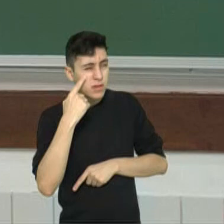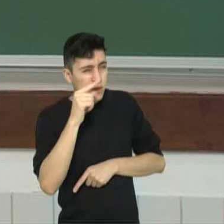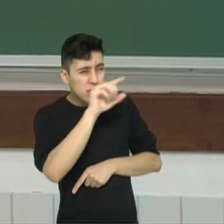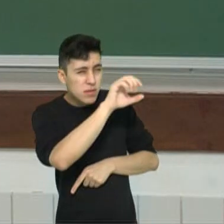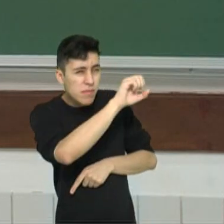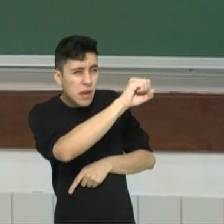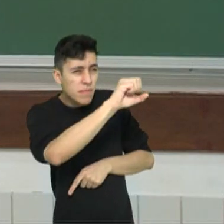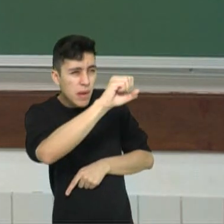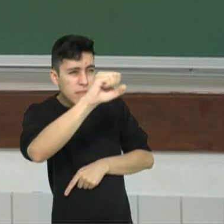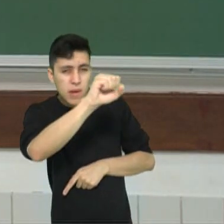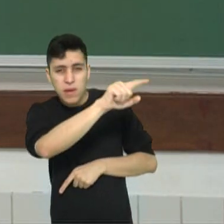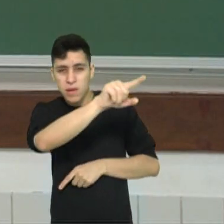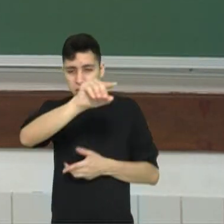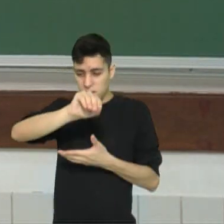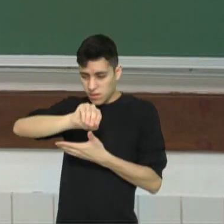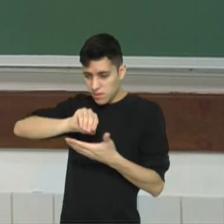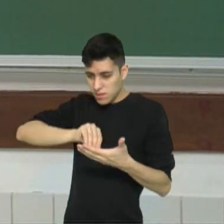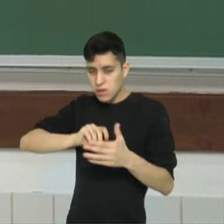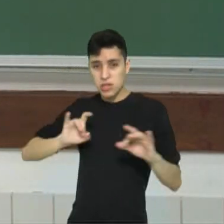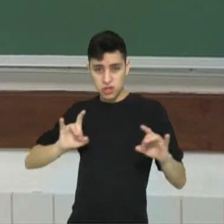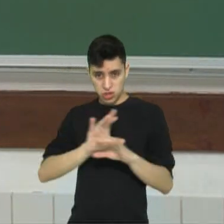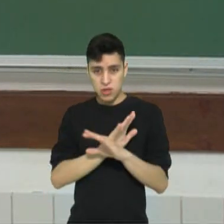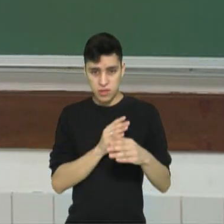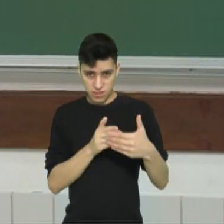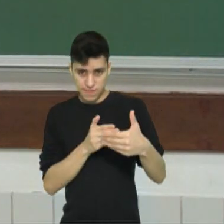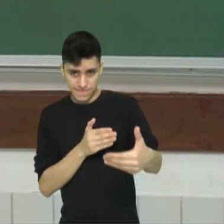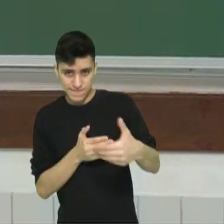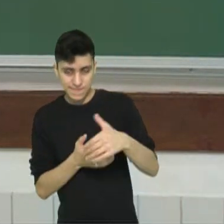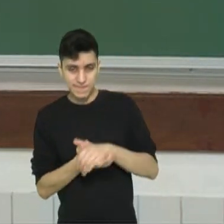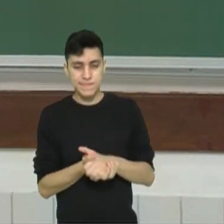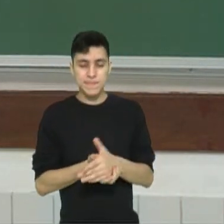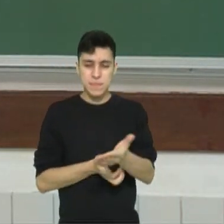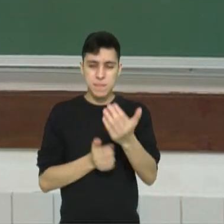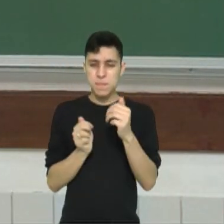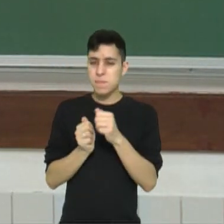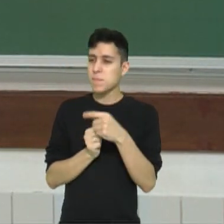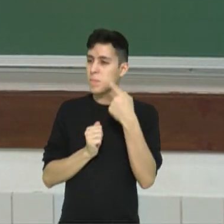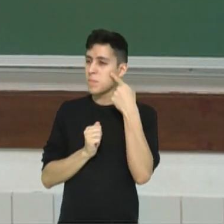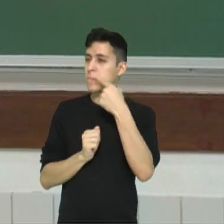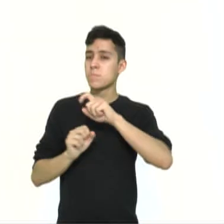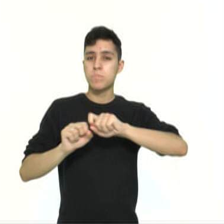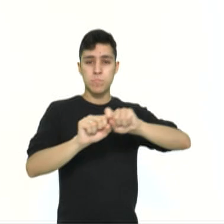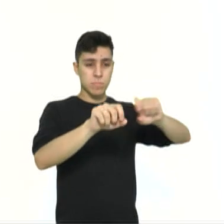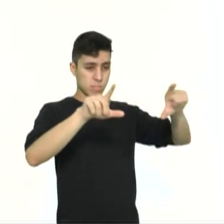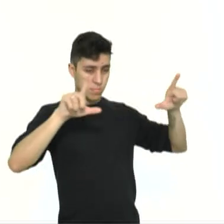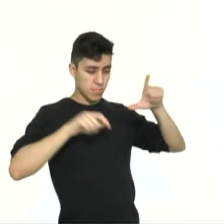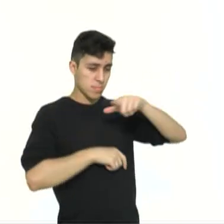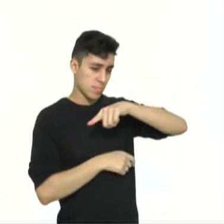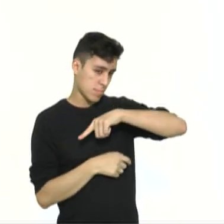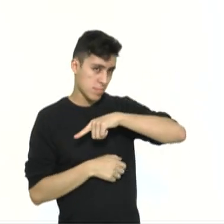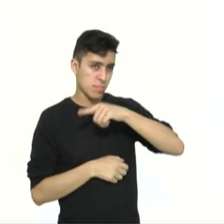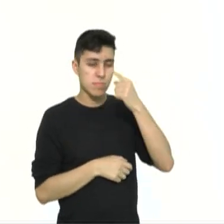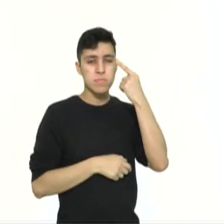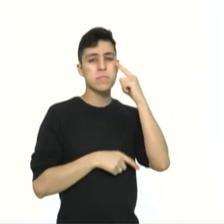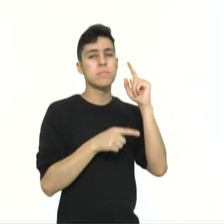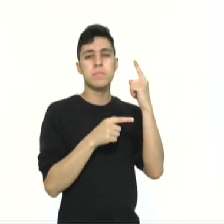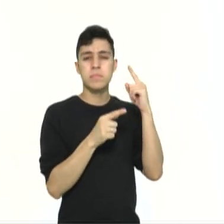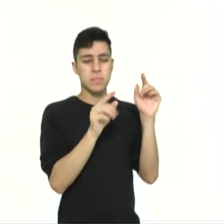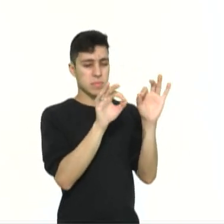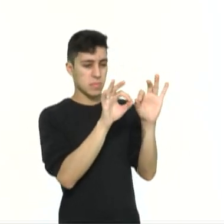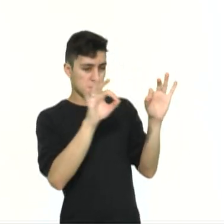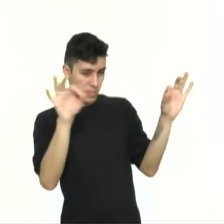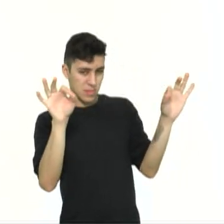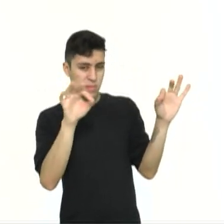essas informações. Tendo isso em mãos, vamos avançar, então. Me acompanha na próxima tela? Então temos aqui, ó, o comprimento a gente vai transformar